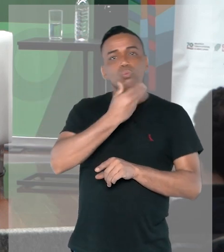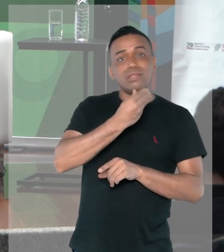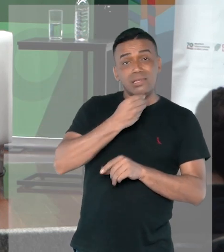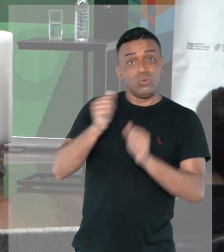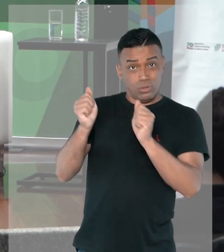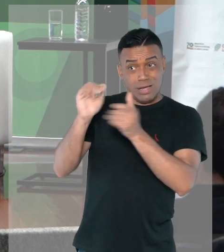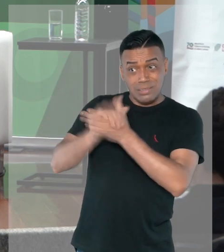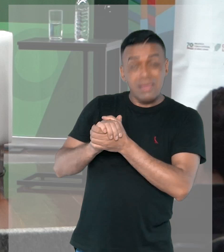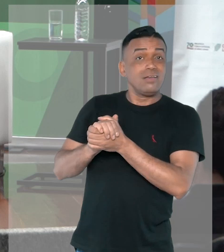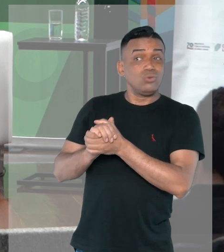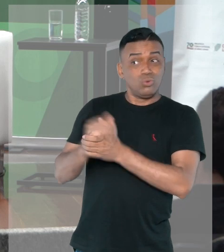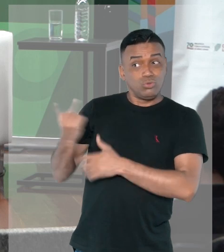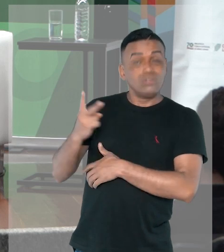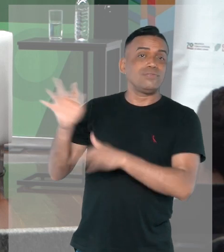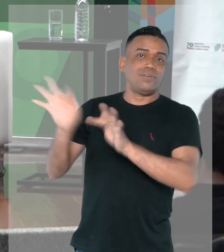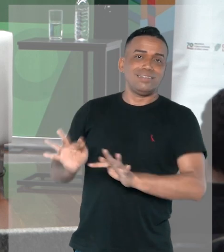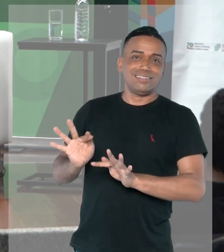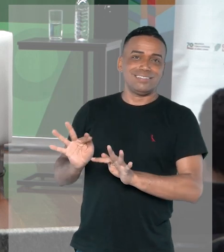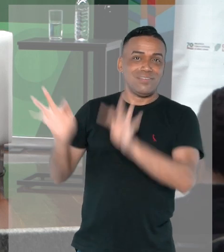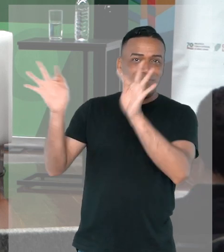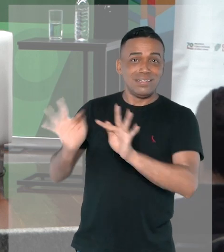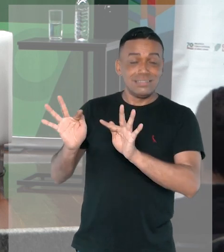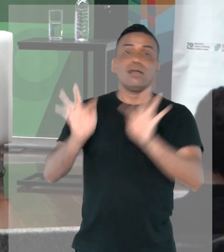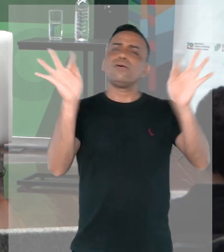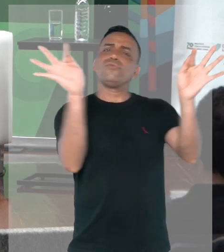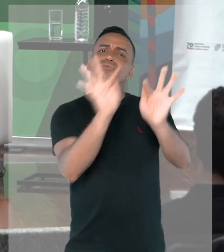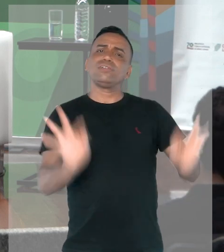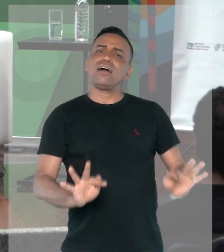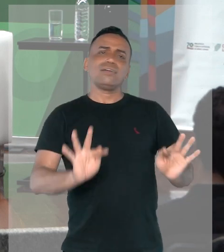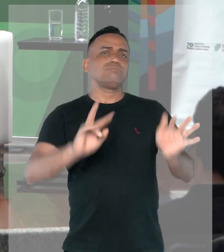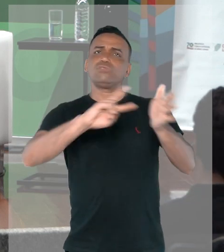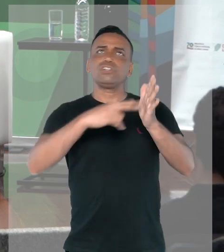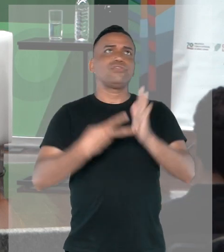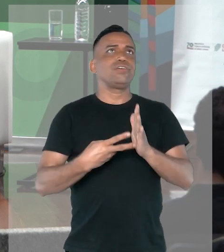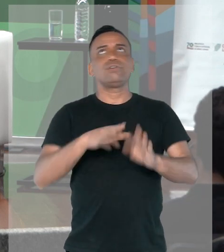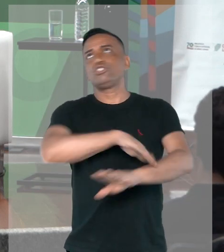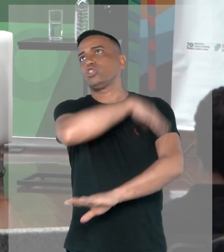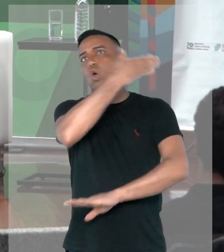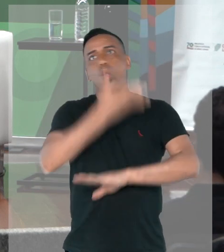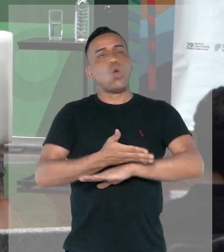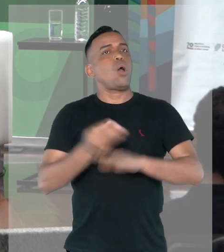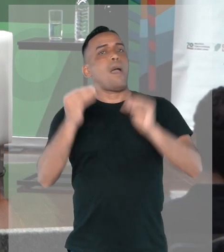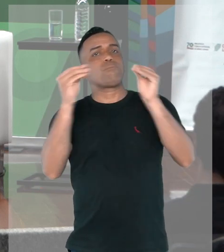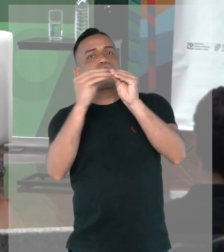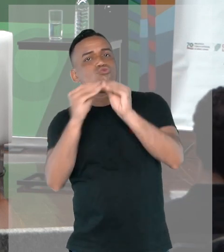felizes. Nós estamos falando de felicidade. E felicidade não significa que estão o dia inteiro de beijinho, de abracinho e